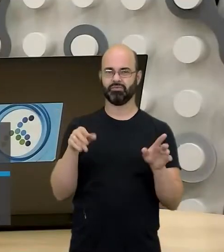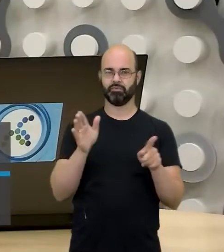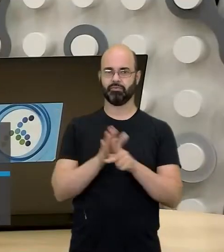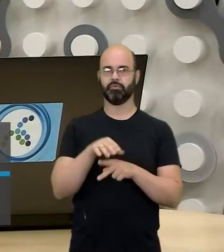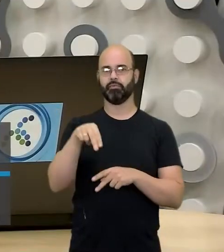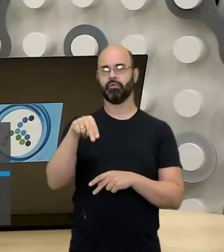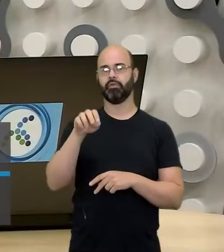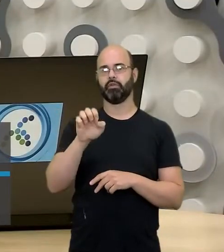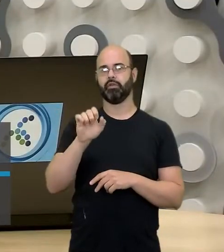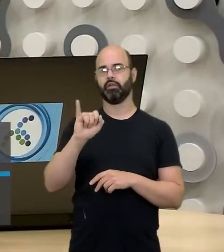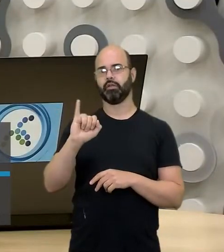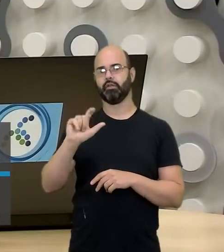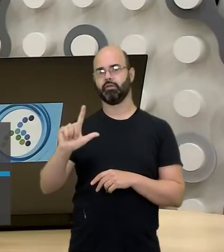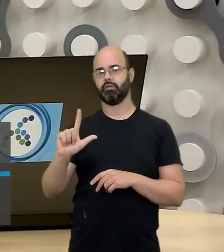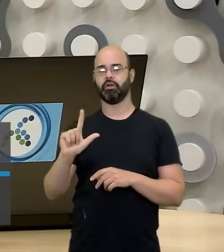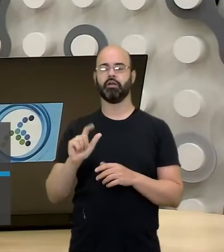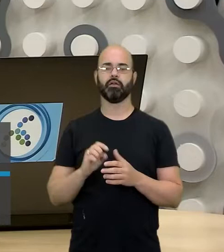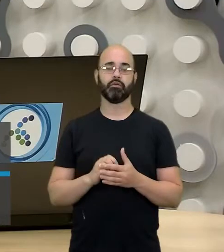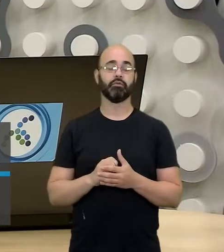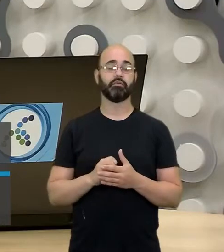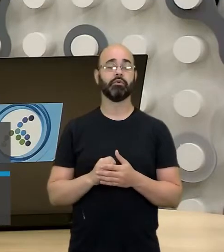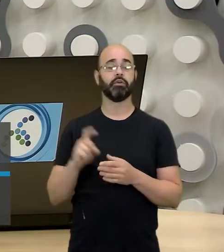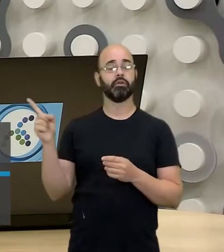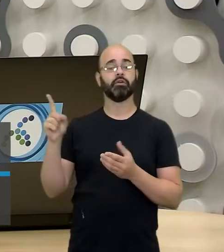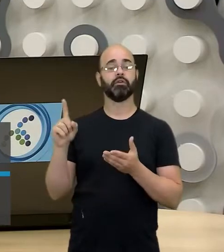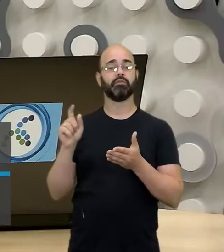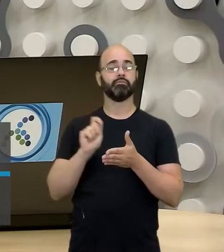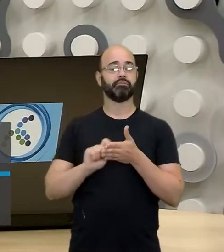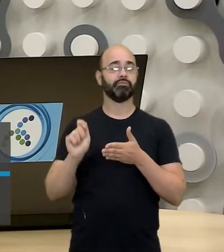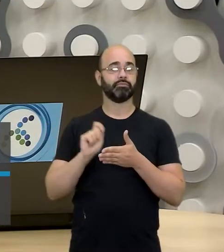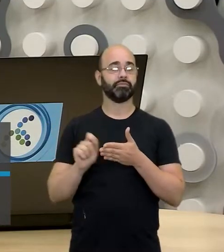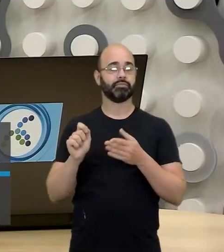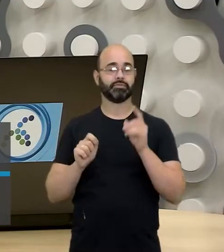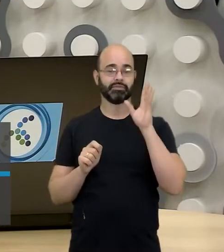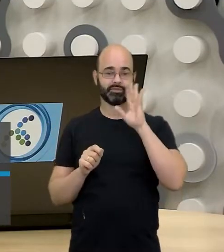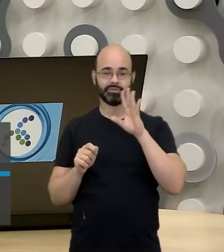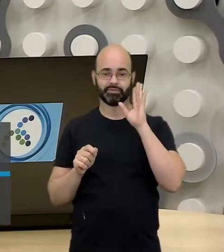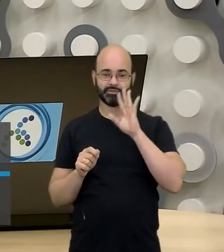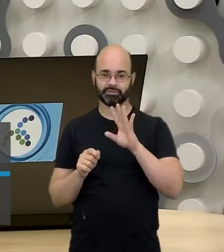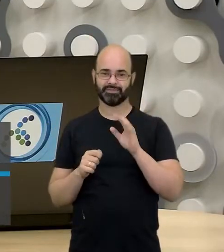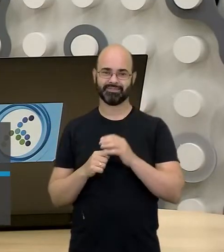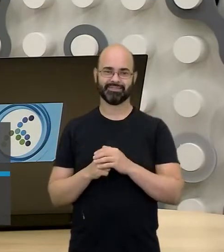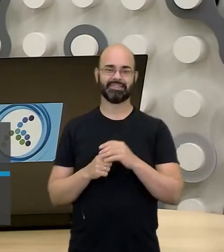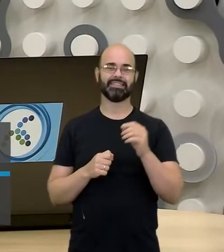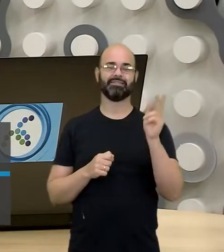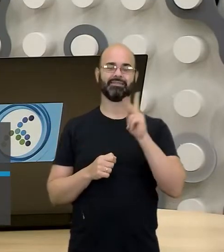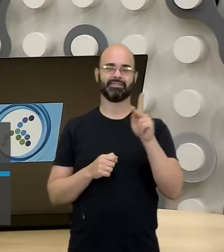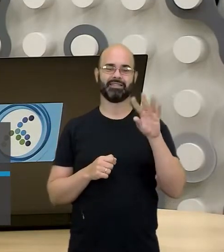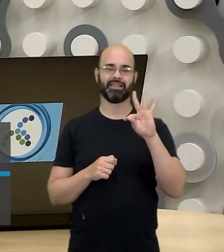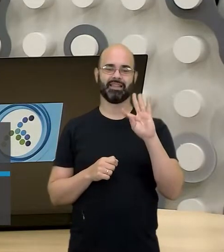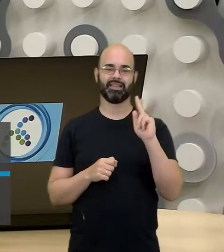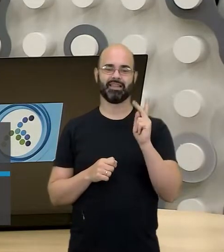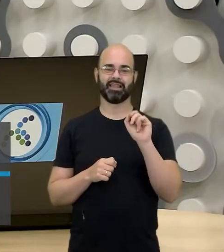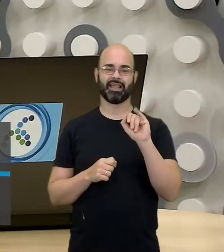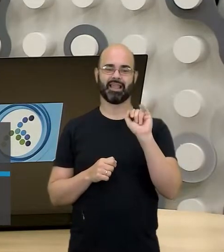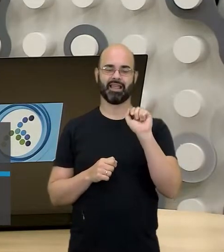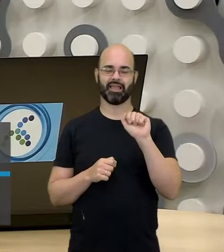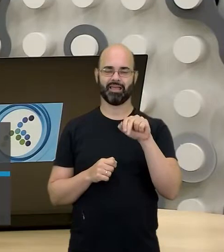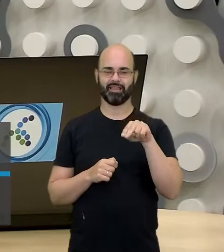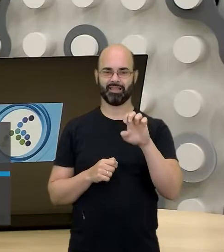autor, ele escreve uns contos fantásticos muito legais. Até estou falando de um conto dele na aula da professora Tayana. O Neil